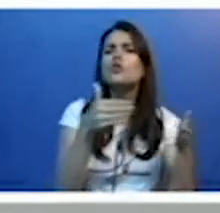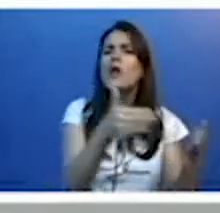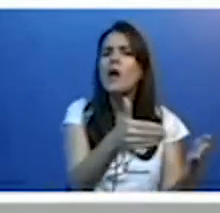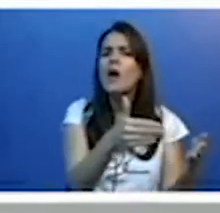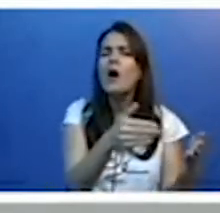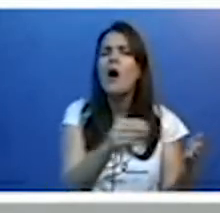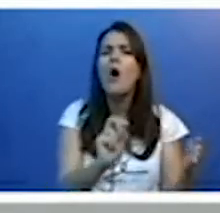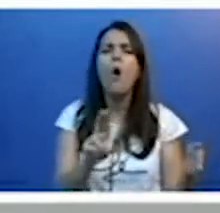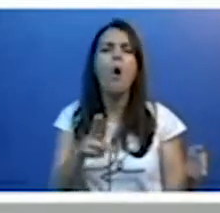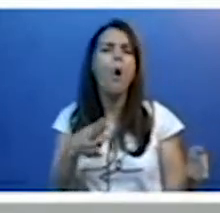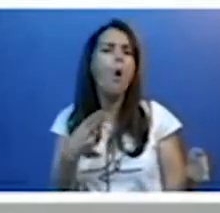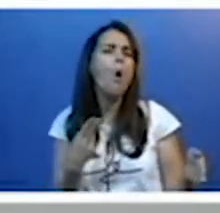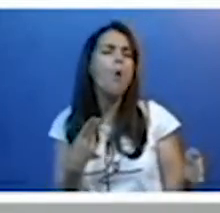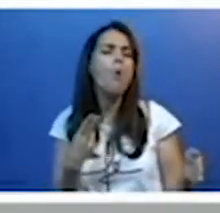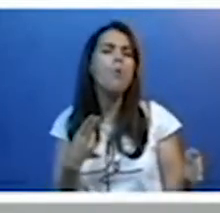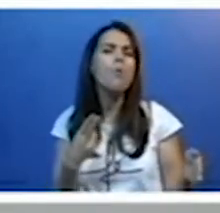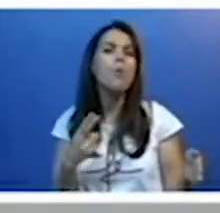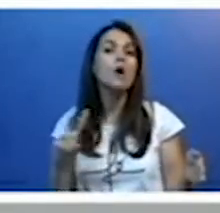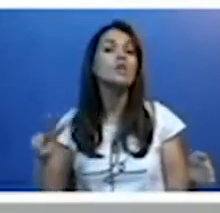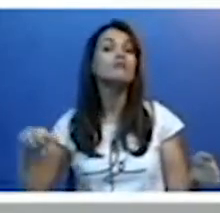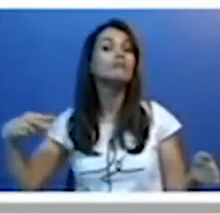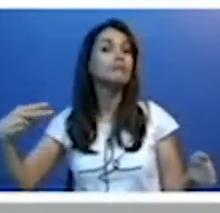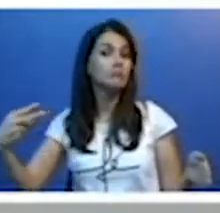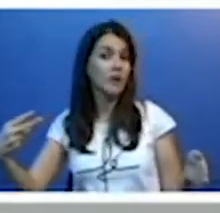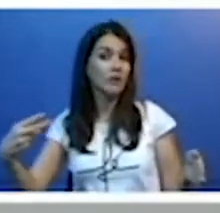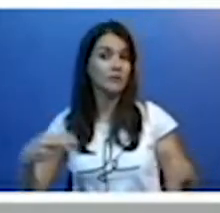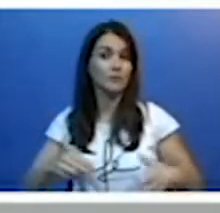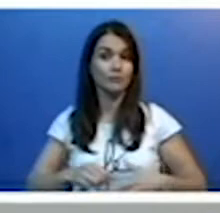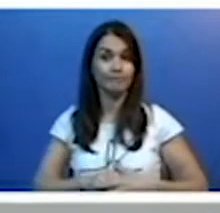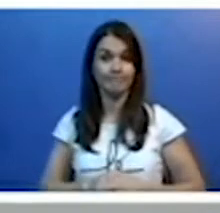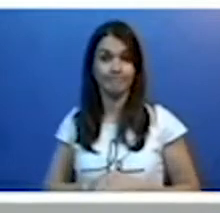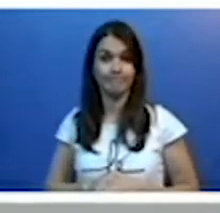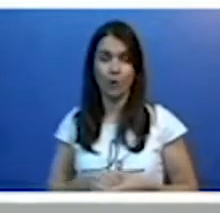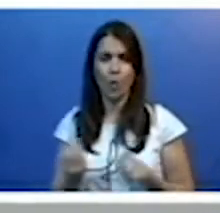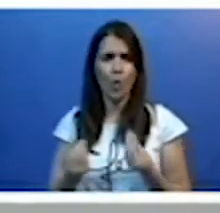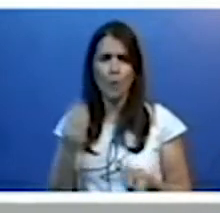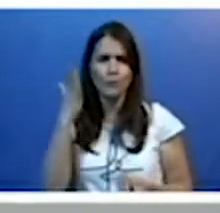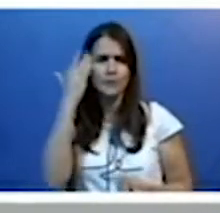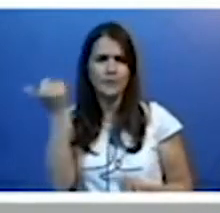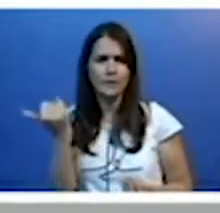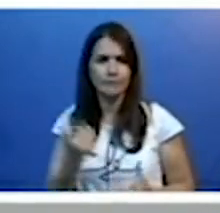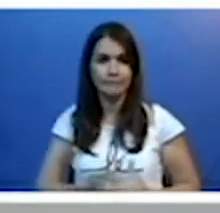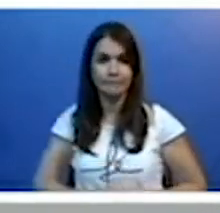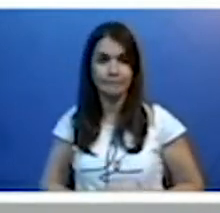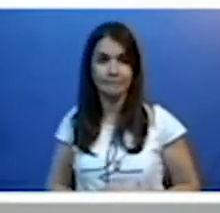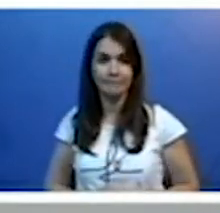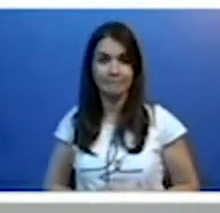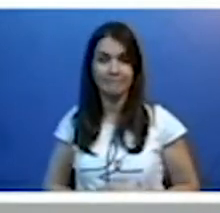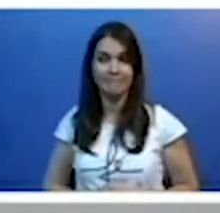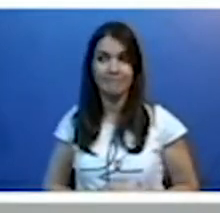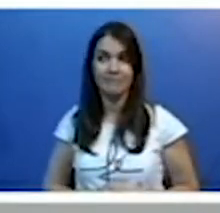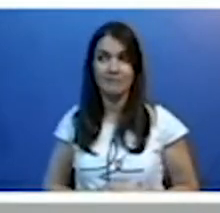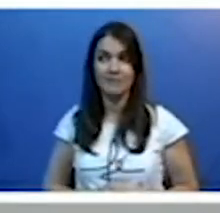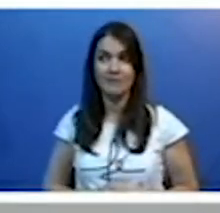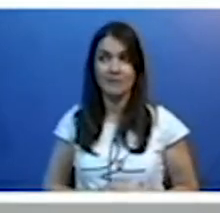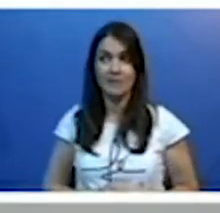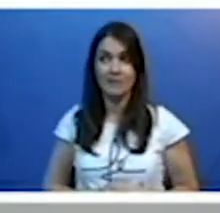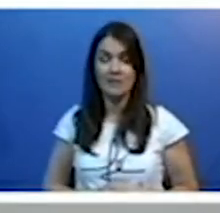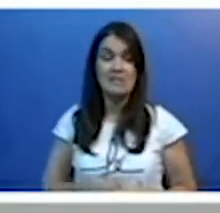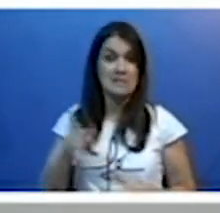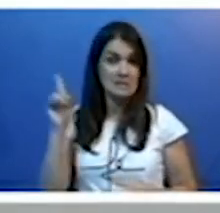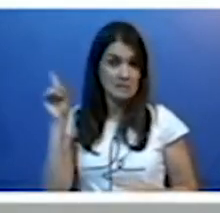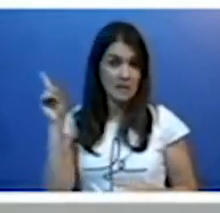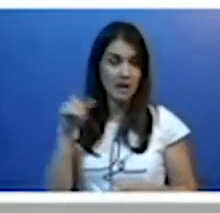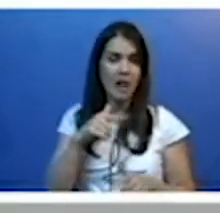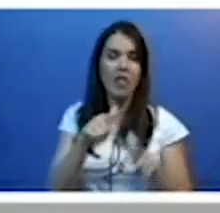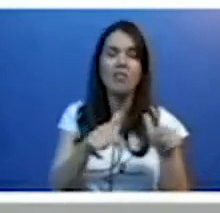grandeza? Se são grandezas diretamente proporcionais ou inversamente proporcionais? Se ela trabalhar 2 horas,